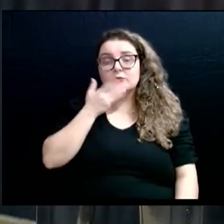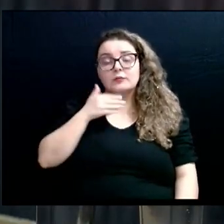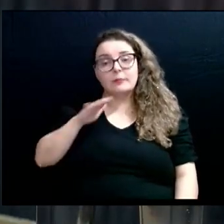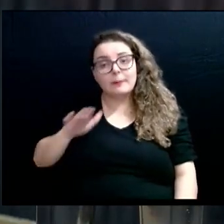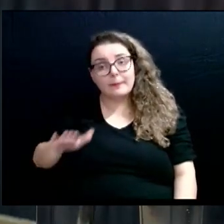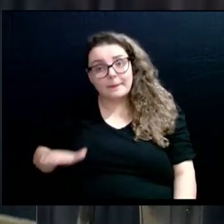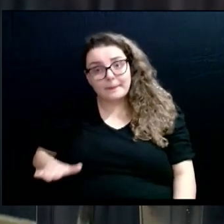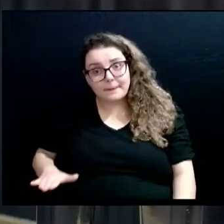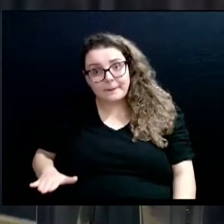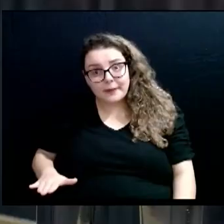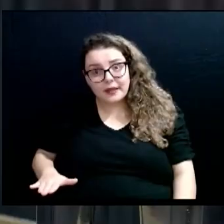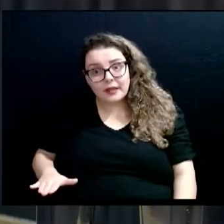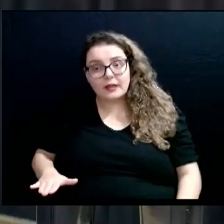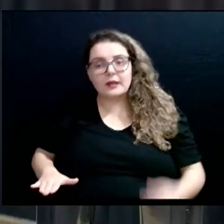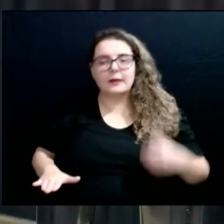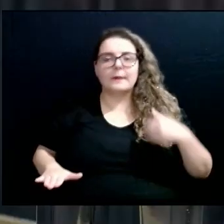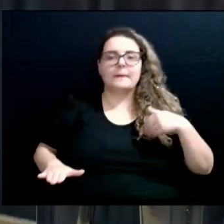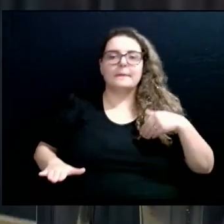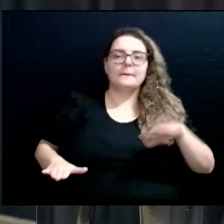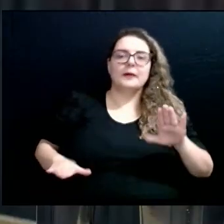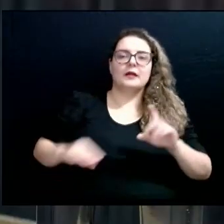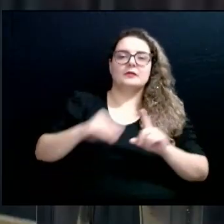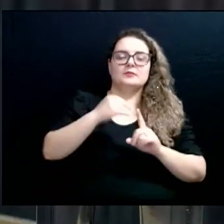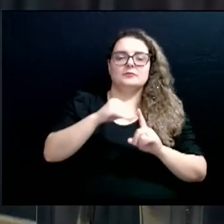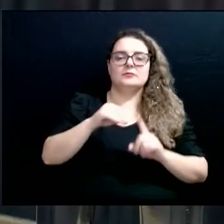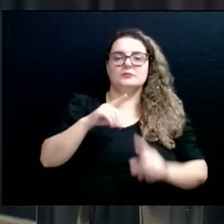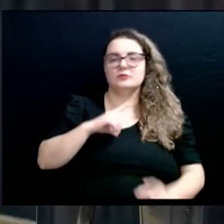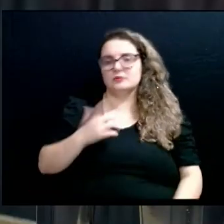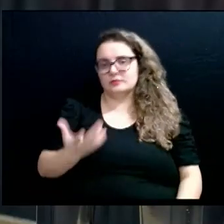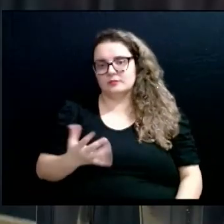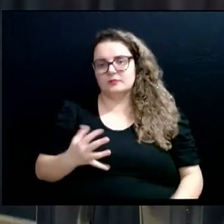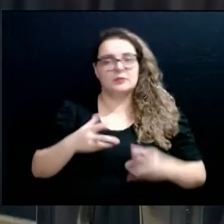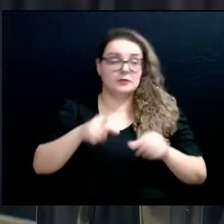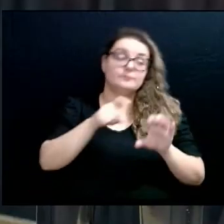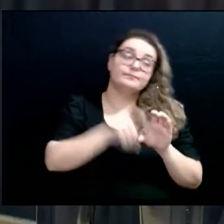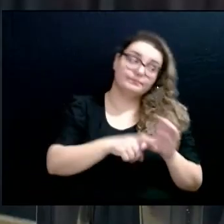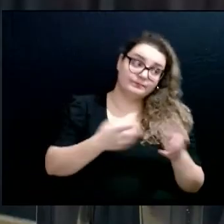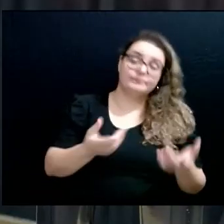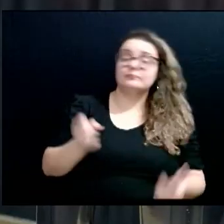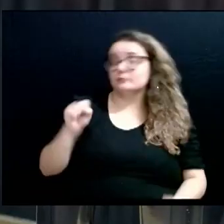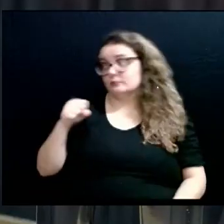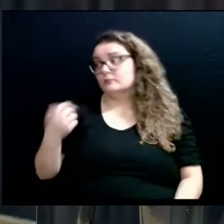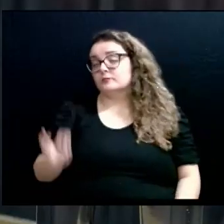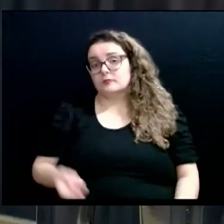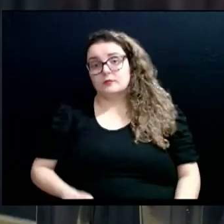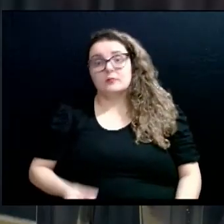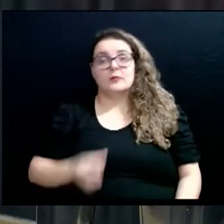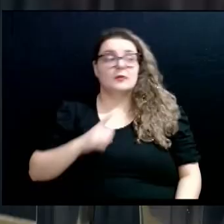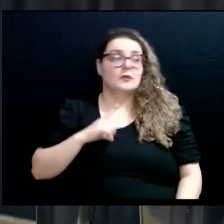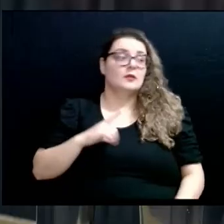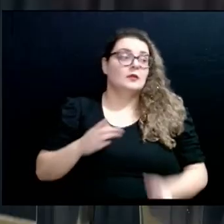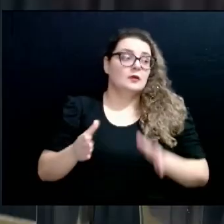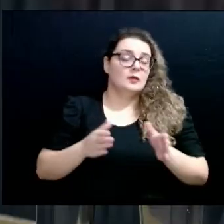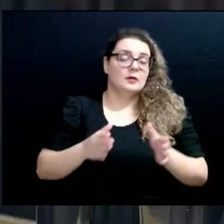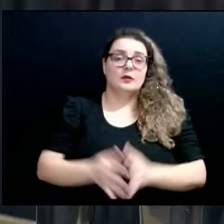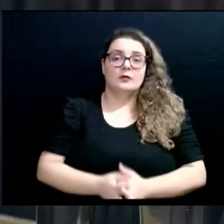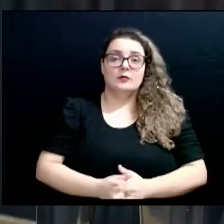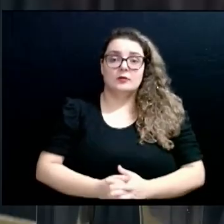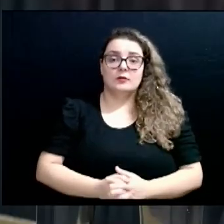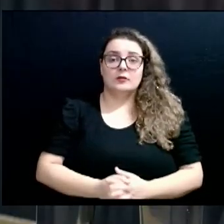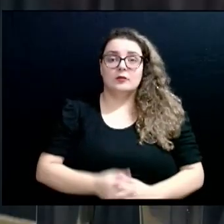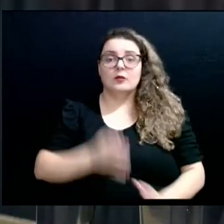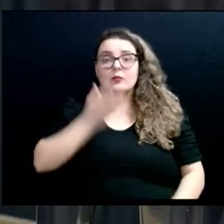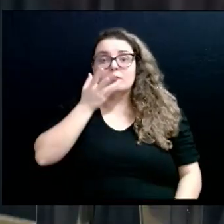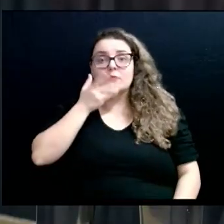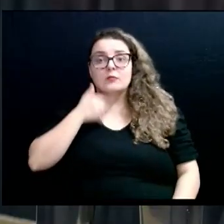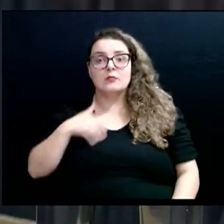mais vulnerável ela está, mas tudo depende, né. Aham, sim. Tem situações que uma criança mais nova nem